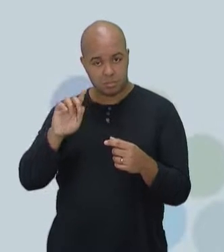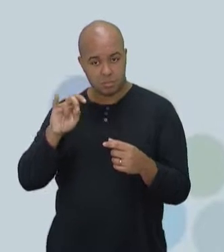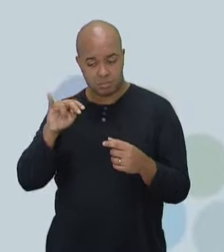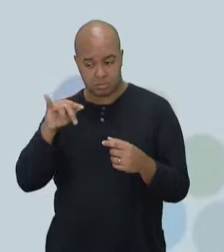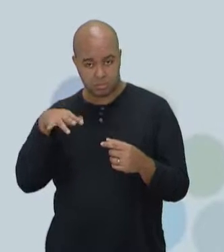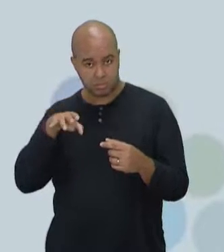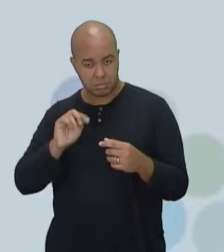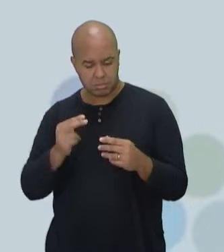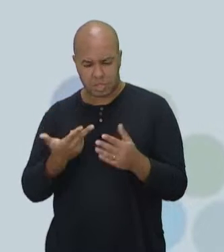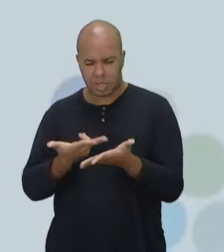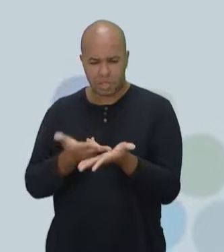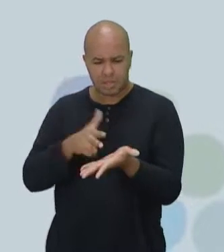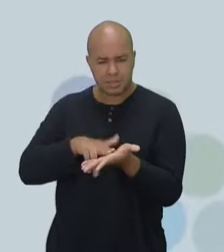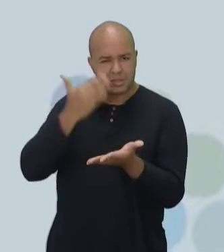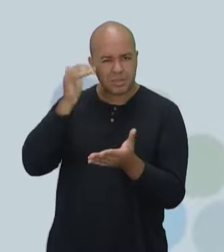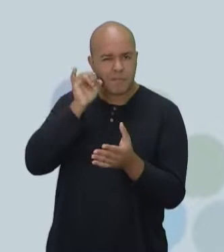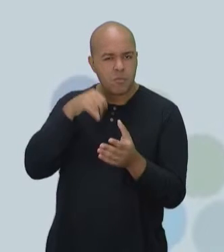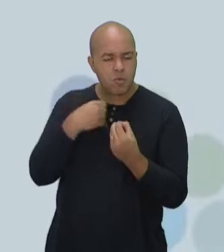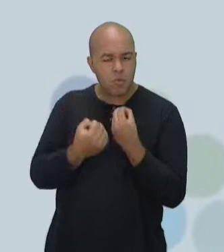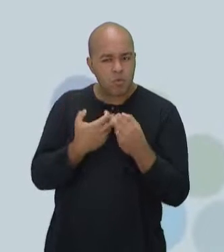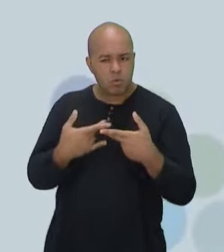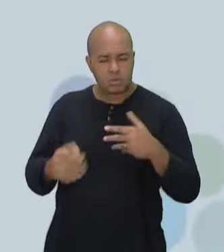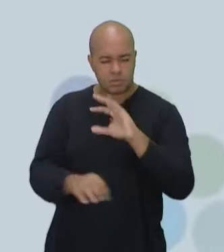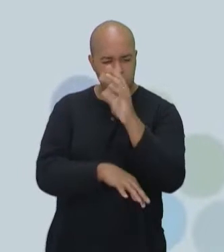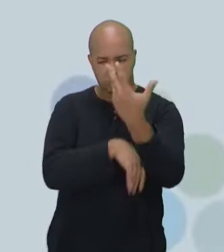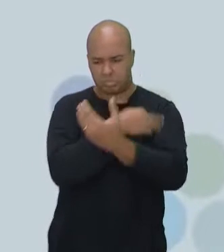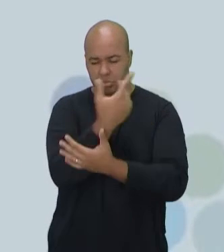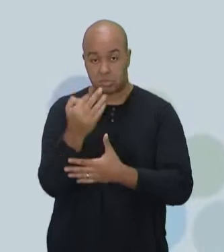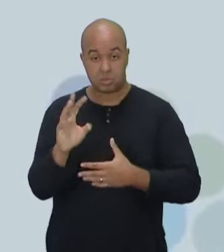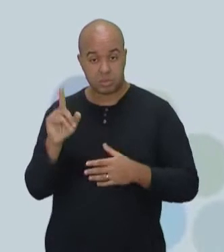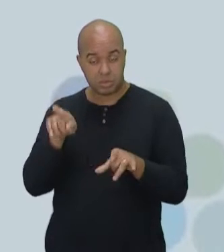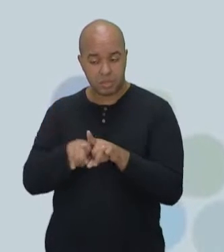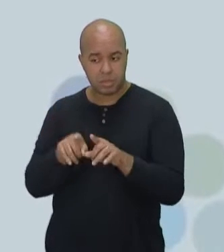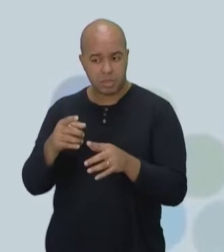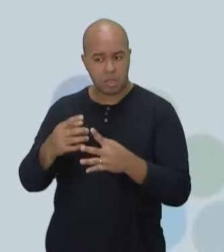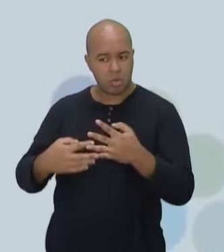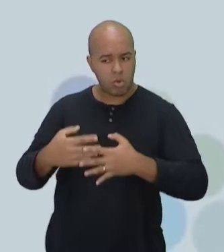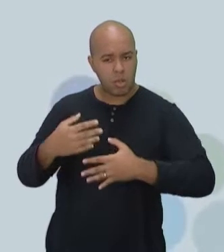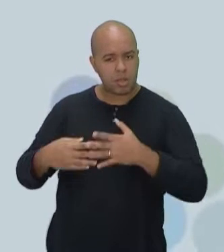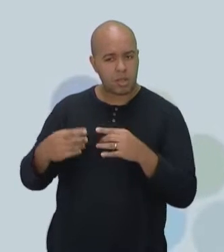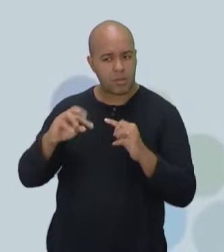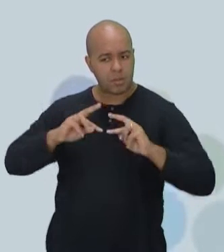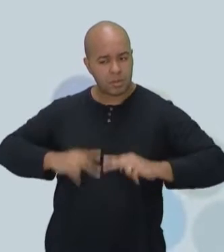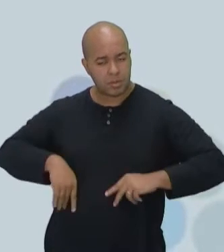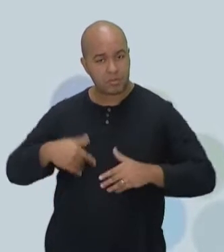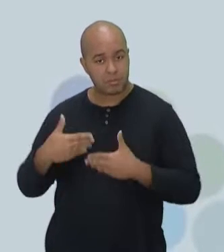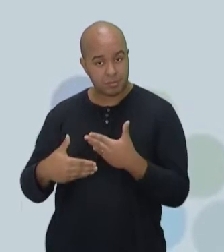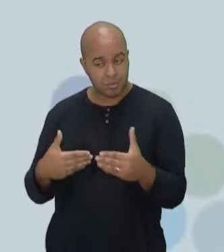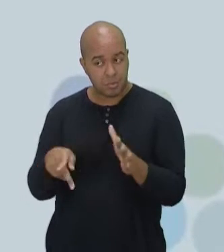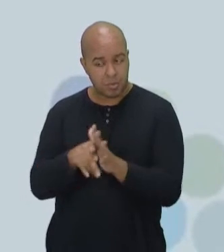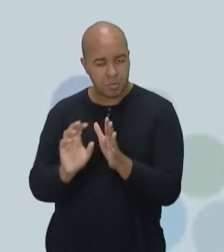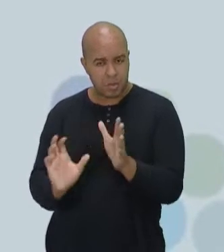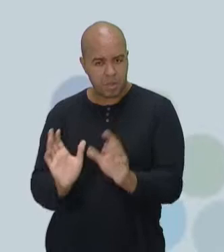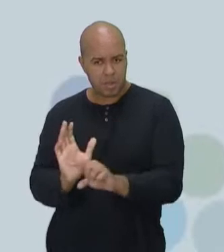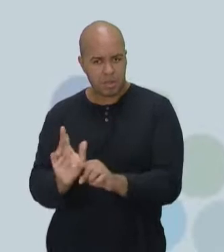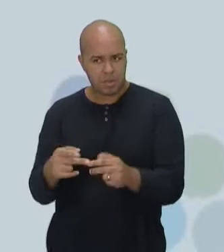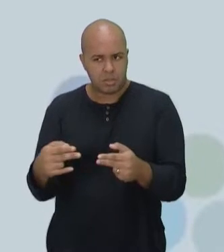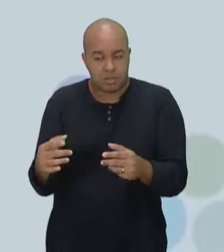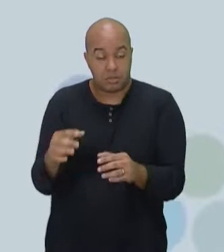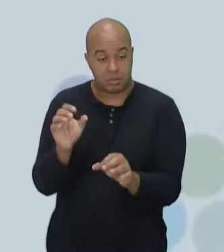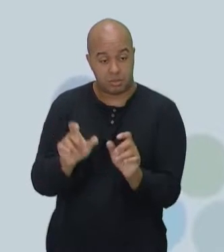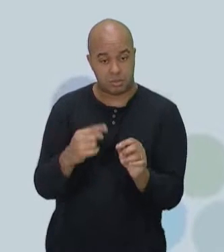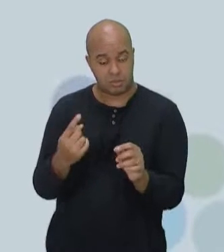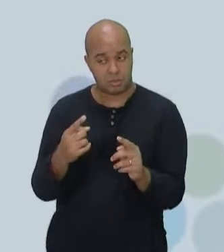e interpretar os efeitos de fenômenos naturais e da interferência humana sobre esses ciclos, para promover ações